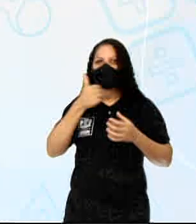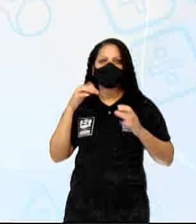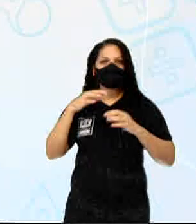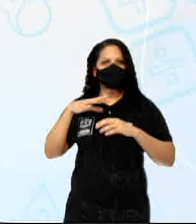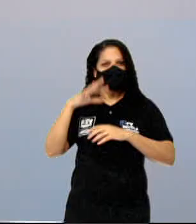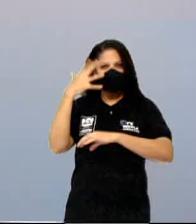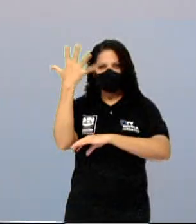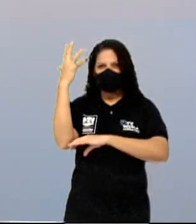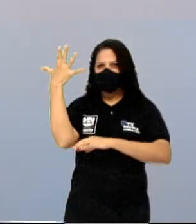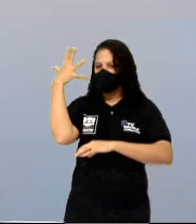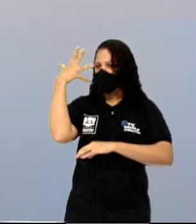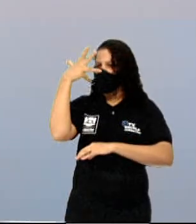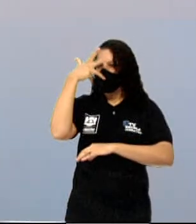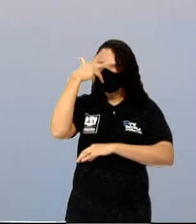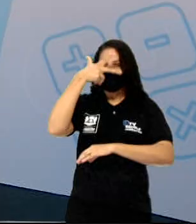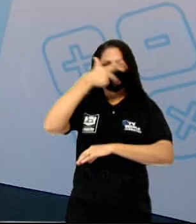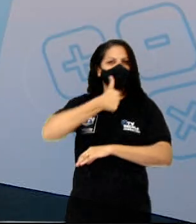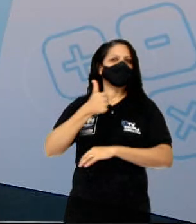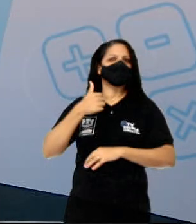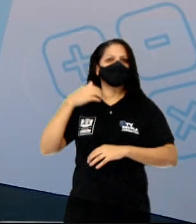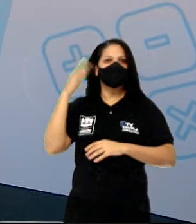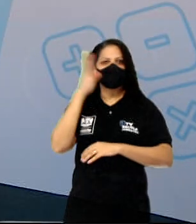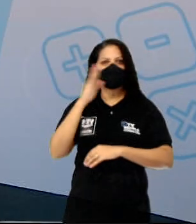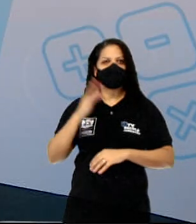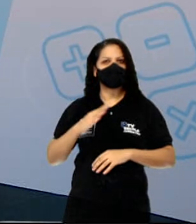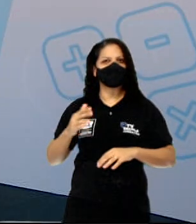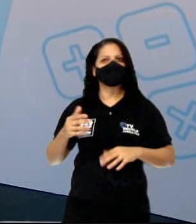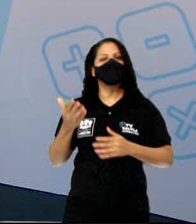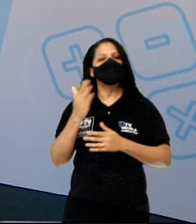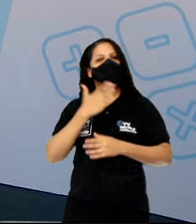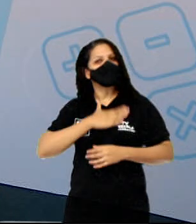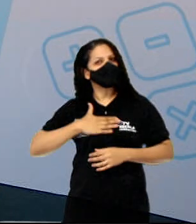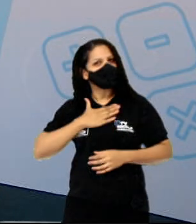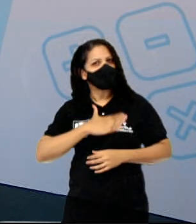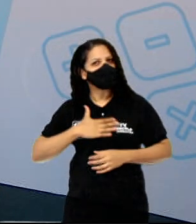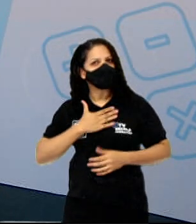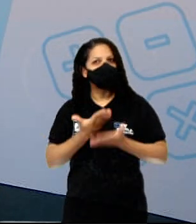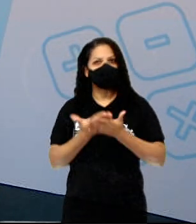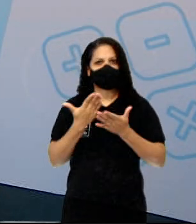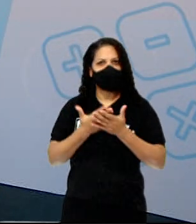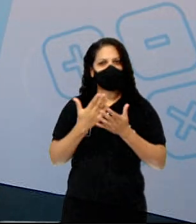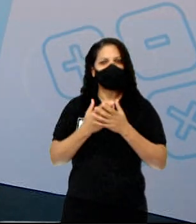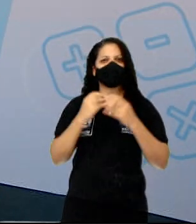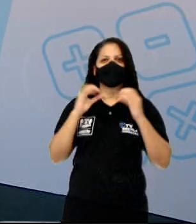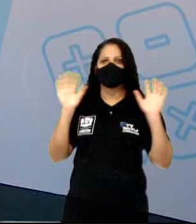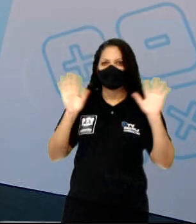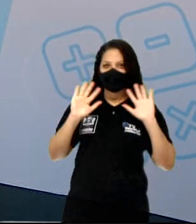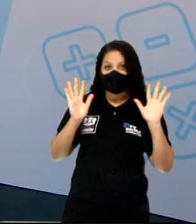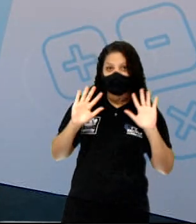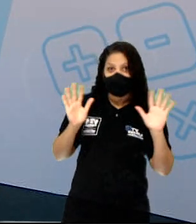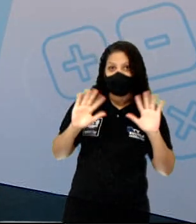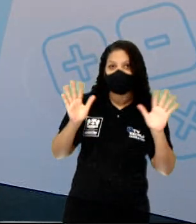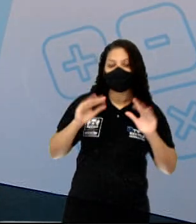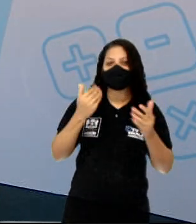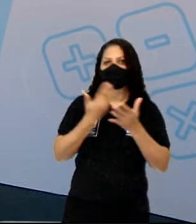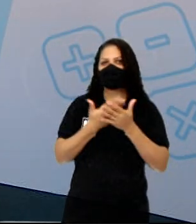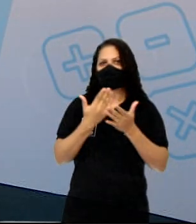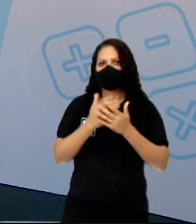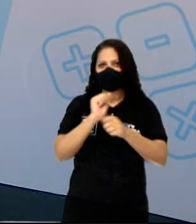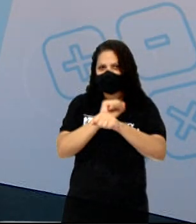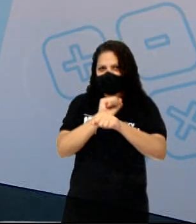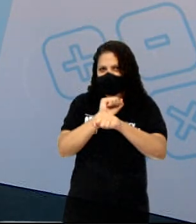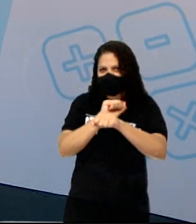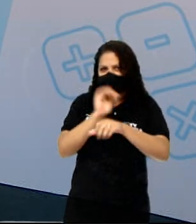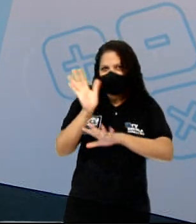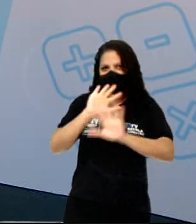Brasil. E assim, se você gostou da aula, valeu! Espero você lá nas próximas aulas e que Deus abençoe cada um de